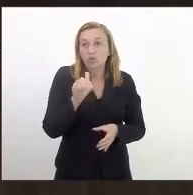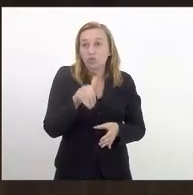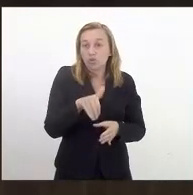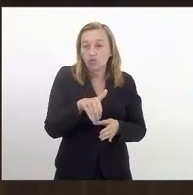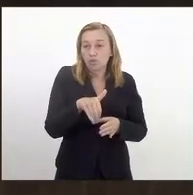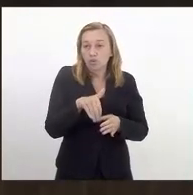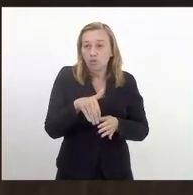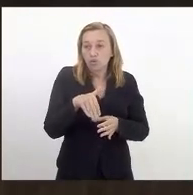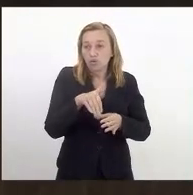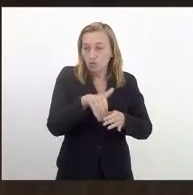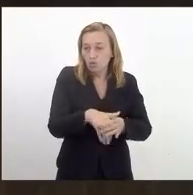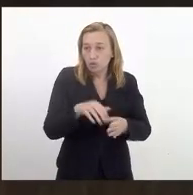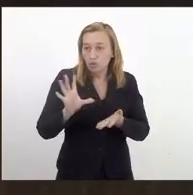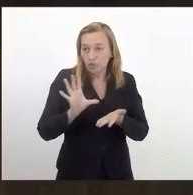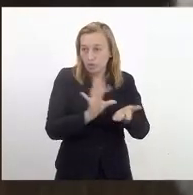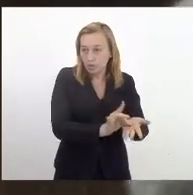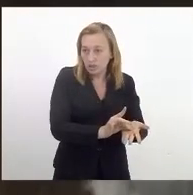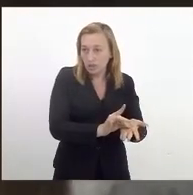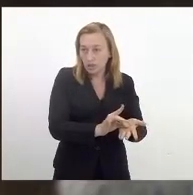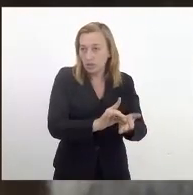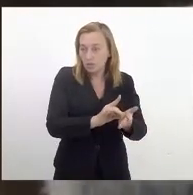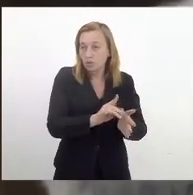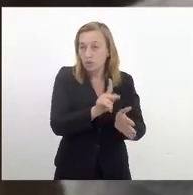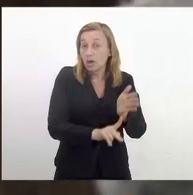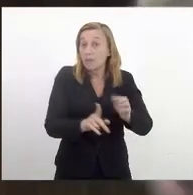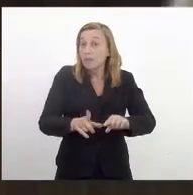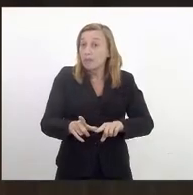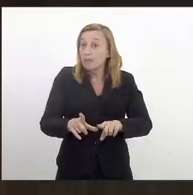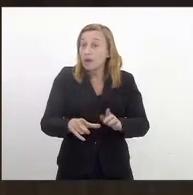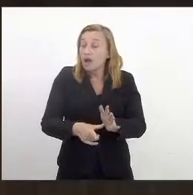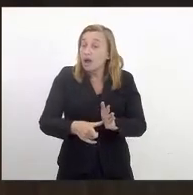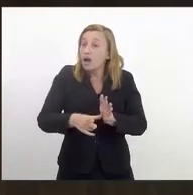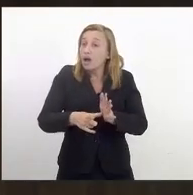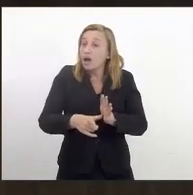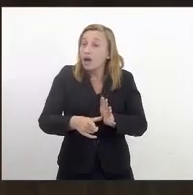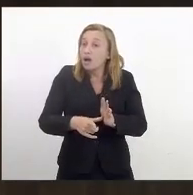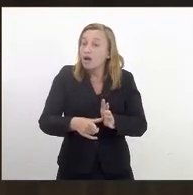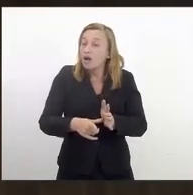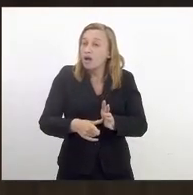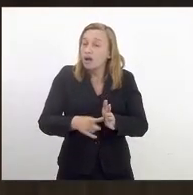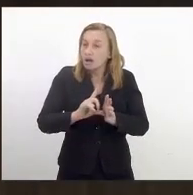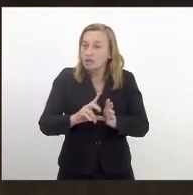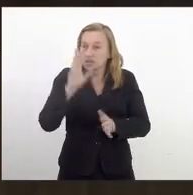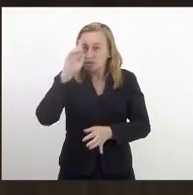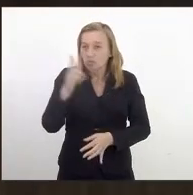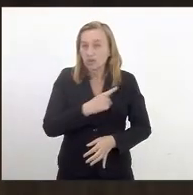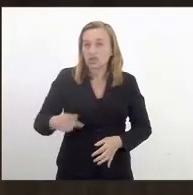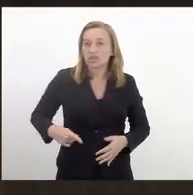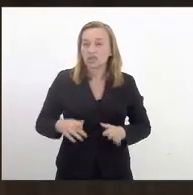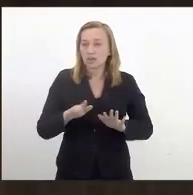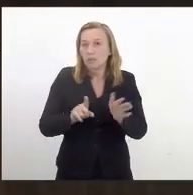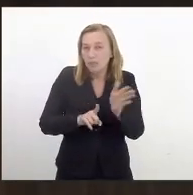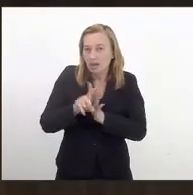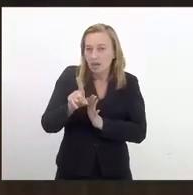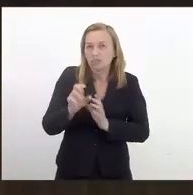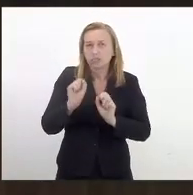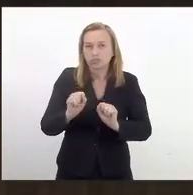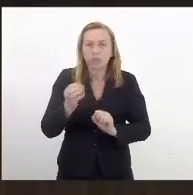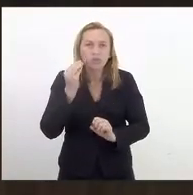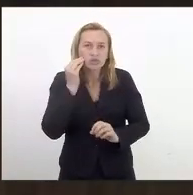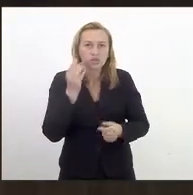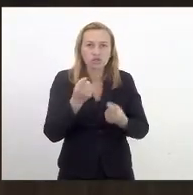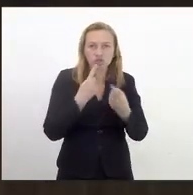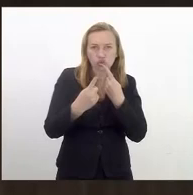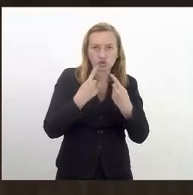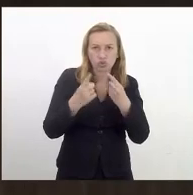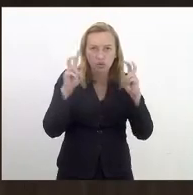anexação ao projeto eu só quero ex-presidente Talvez não tenha oportunidade perguntar você nessa temos oportunidade de